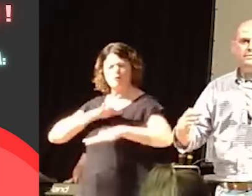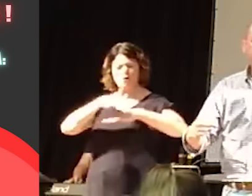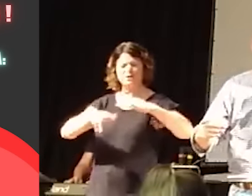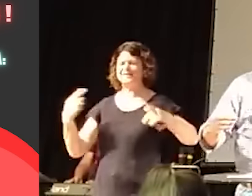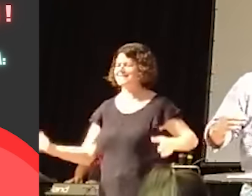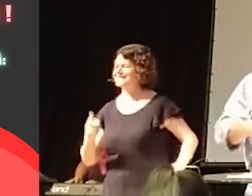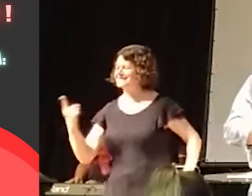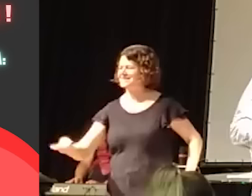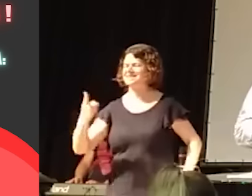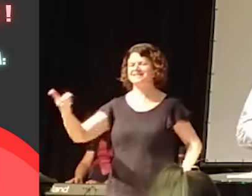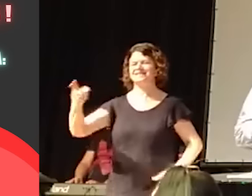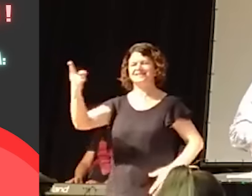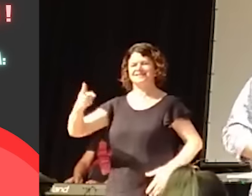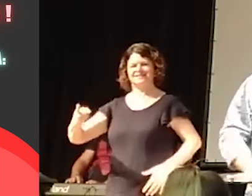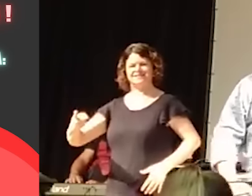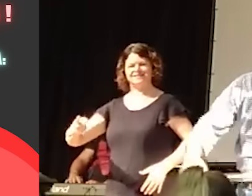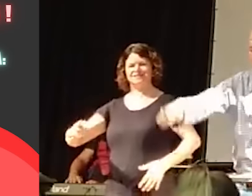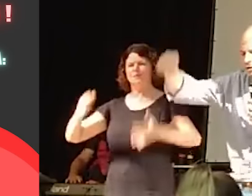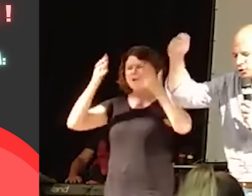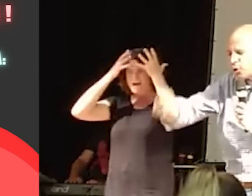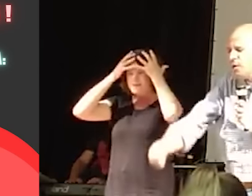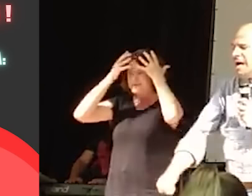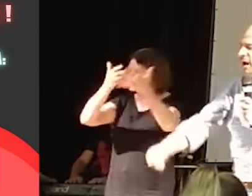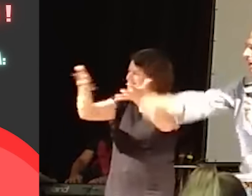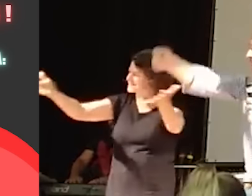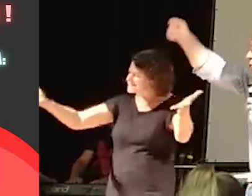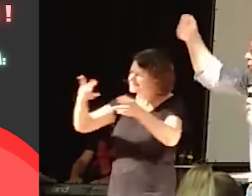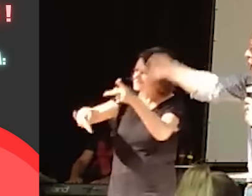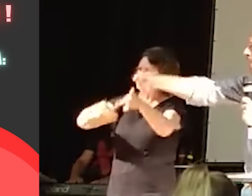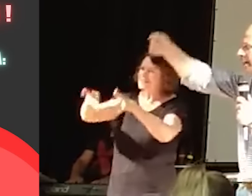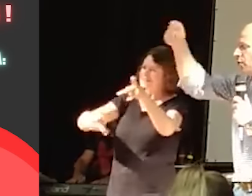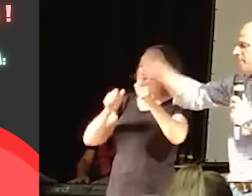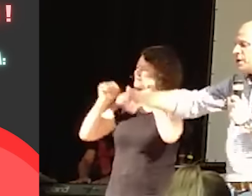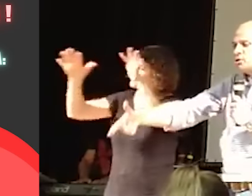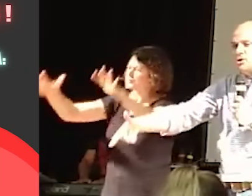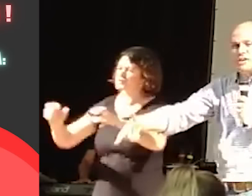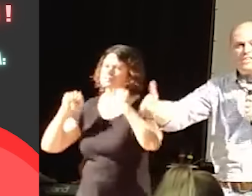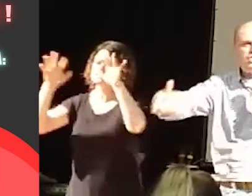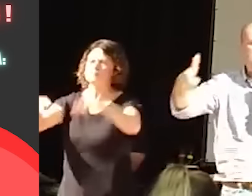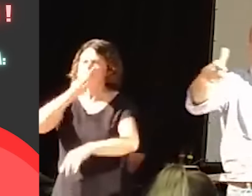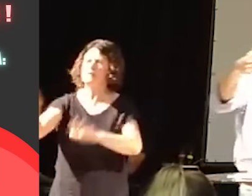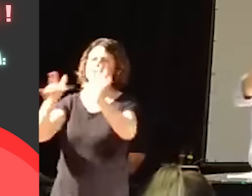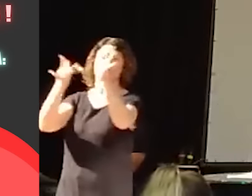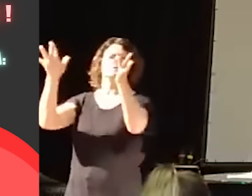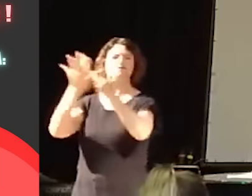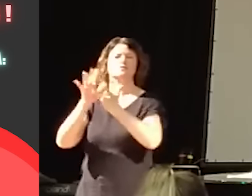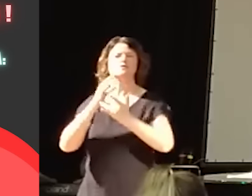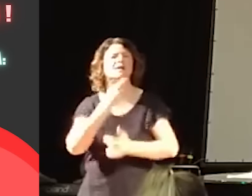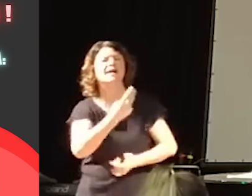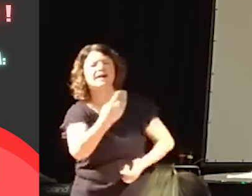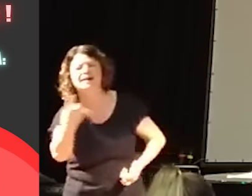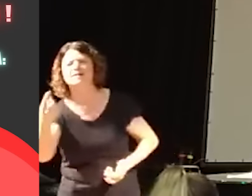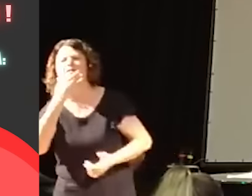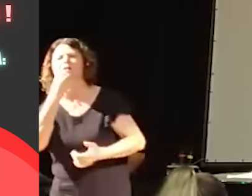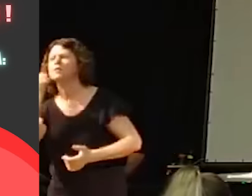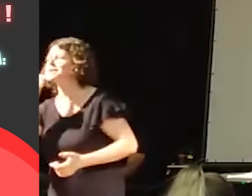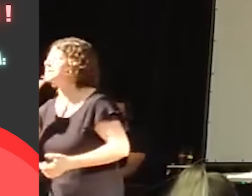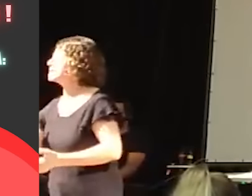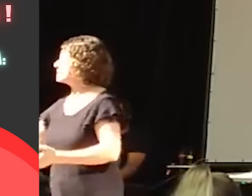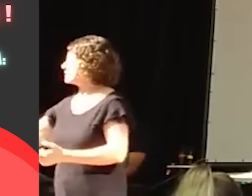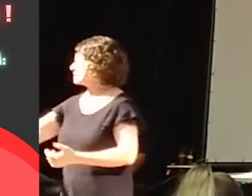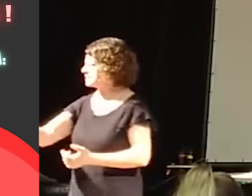eternas sobre a cabeça do teu povo Eu abençoo Eu abençoo pai em nome de Jesus a vida de cada homem e mulher que tá fazendo uma